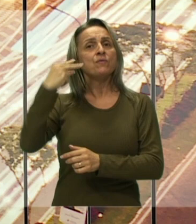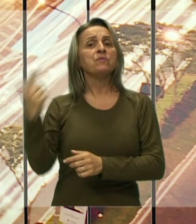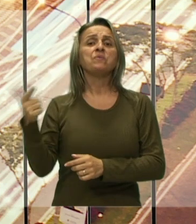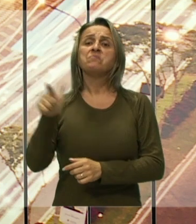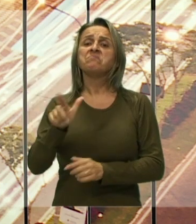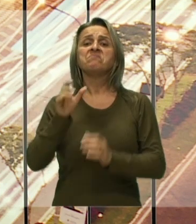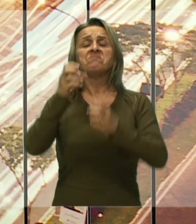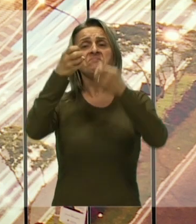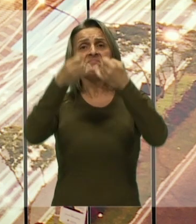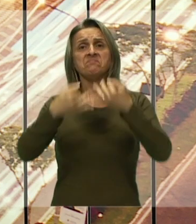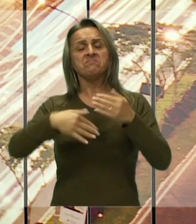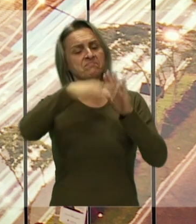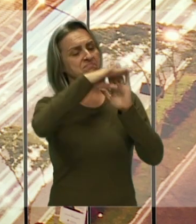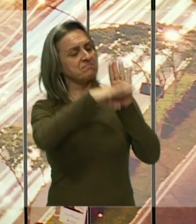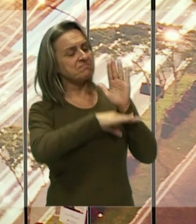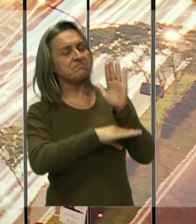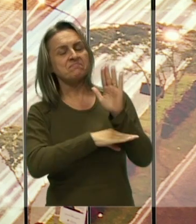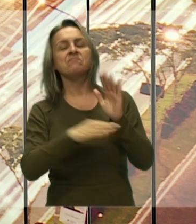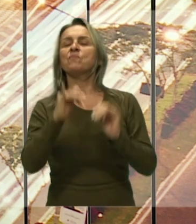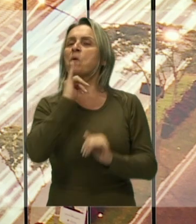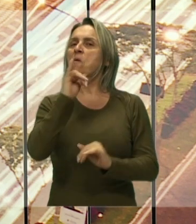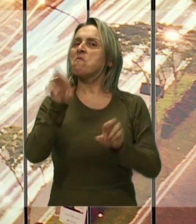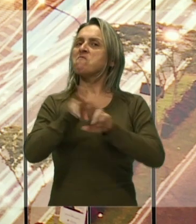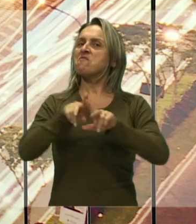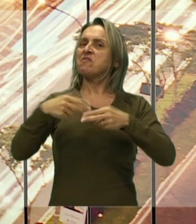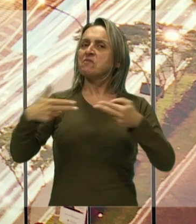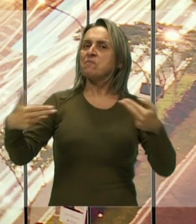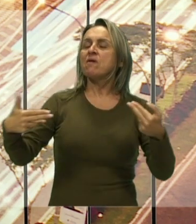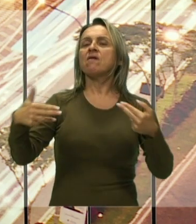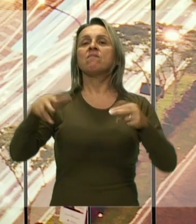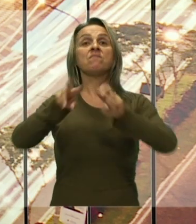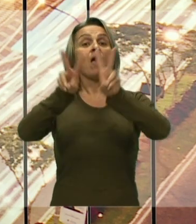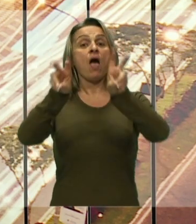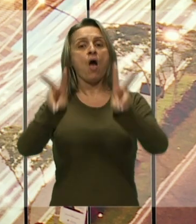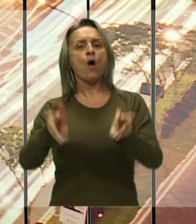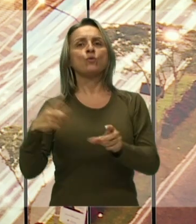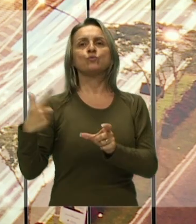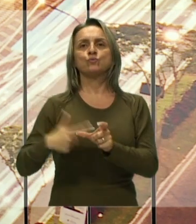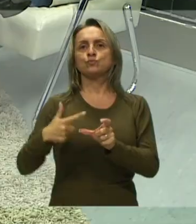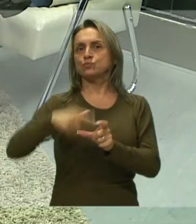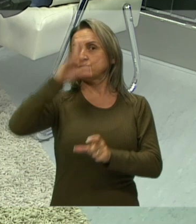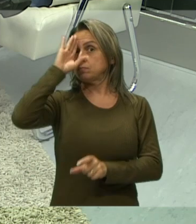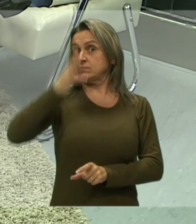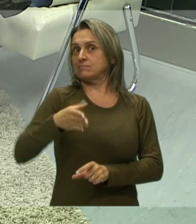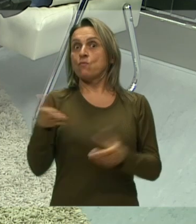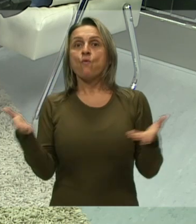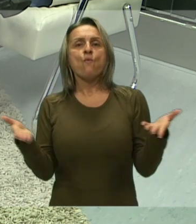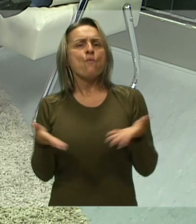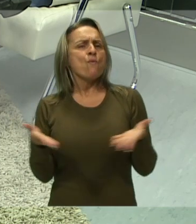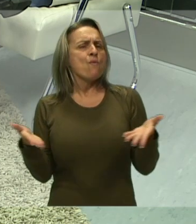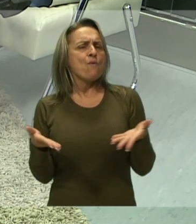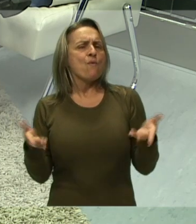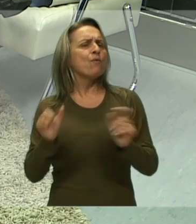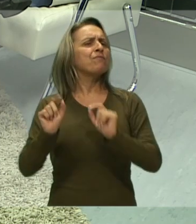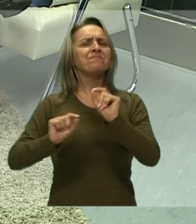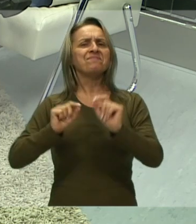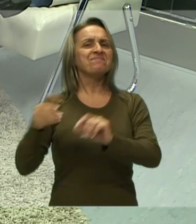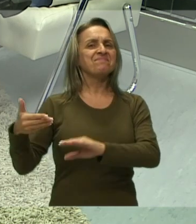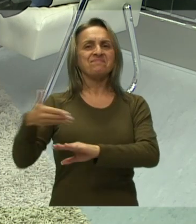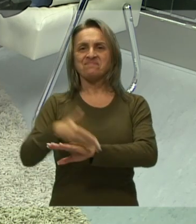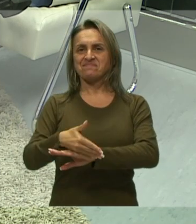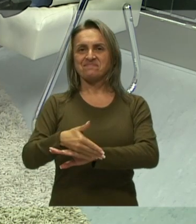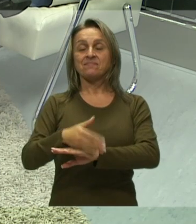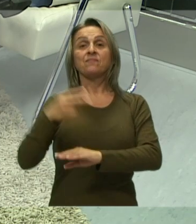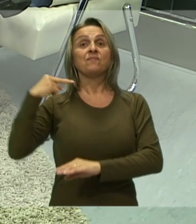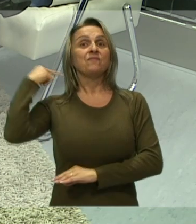pautas legislativas e comentarem os principais assuntos da cidade. E no programa de hoje participa conosco